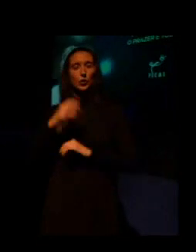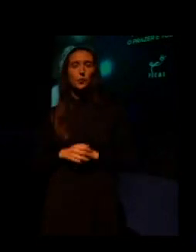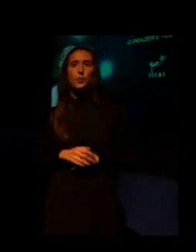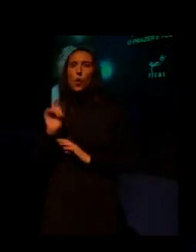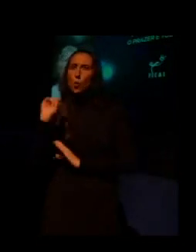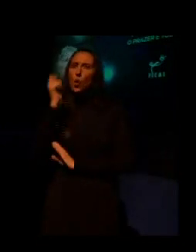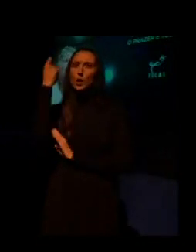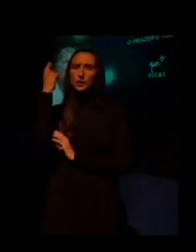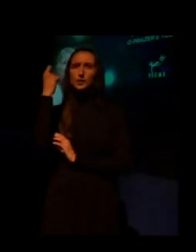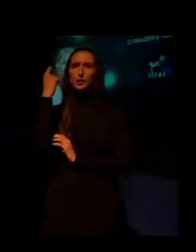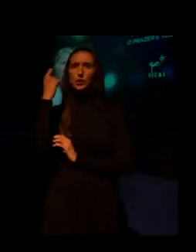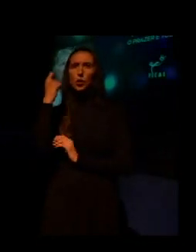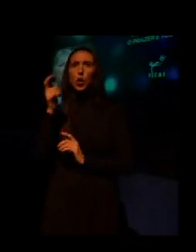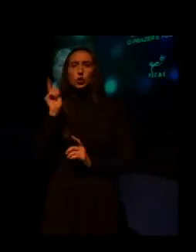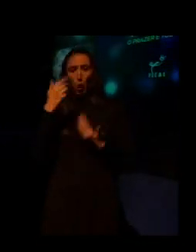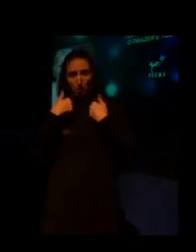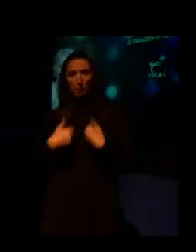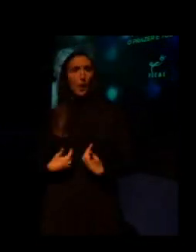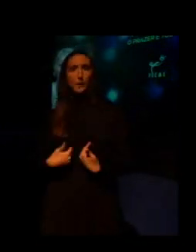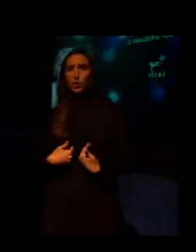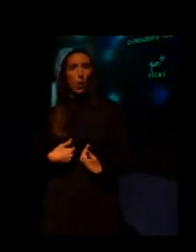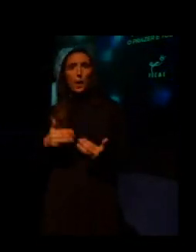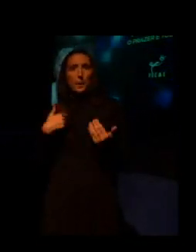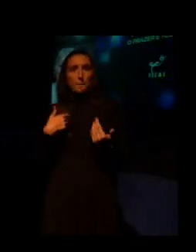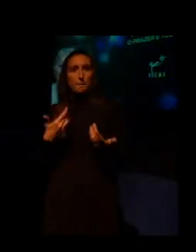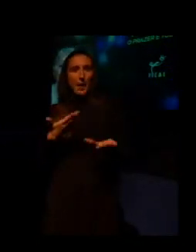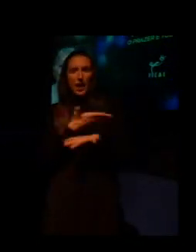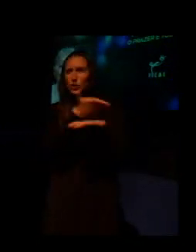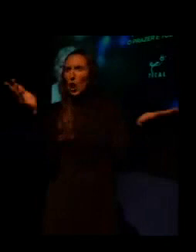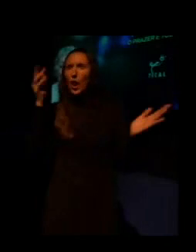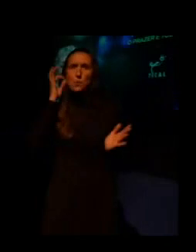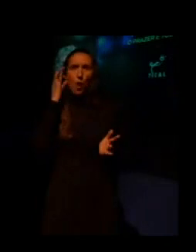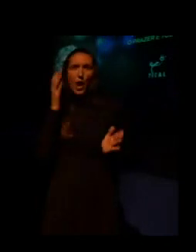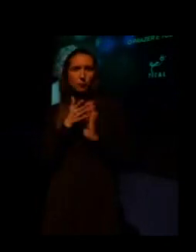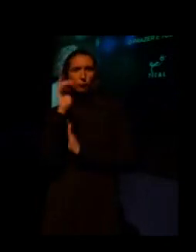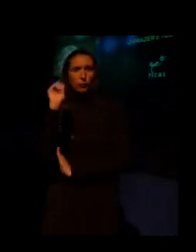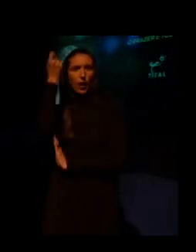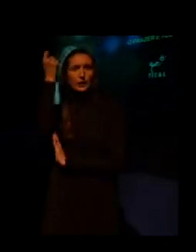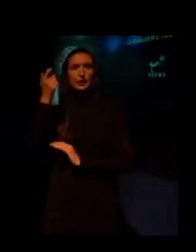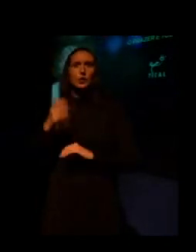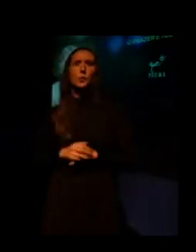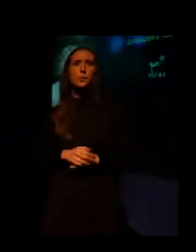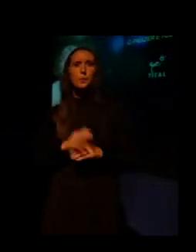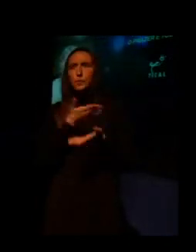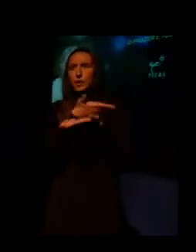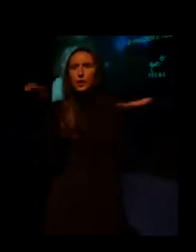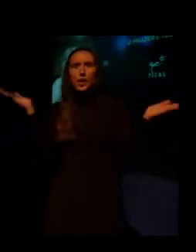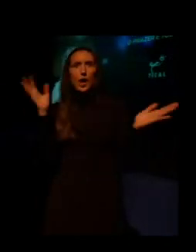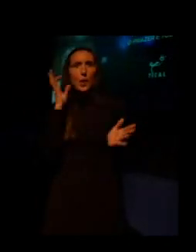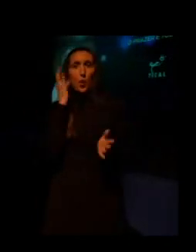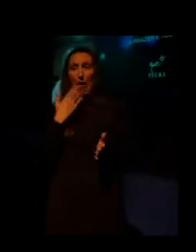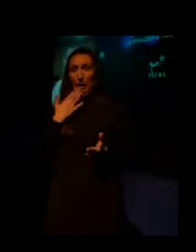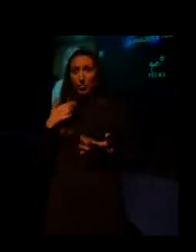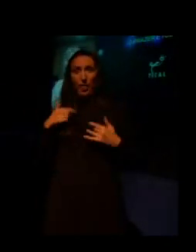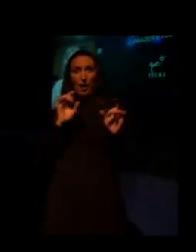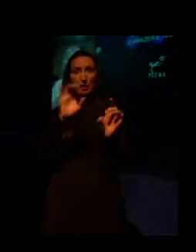triunfo. Não só para mim, mas como para todas as mulheres. As mulheres de minha